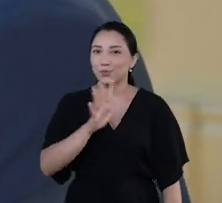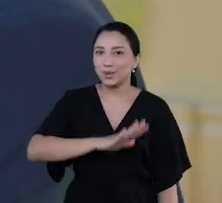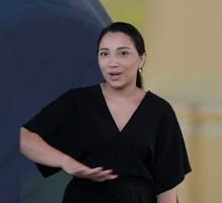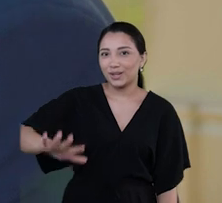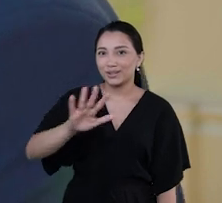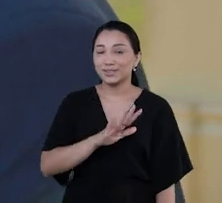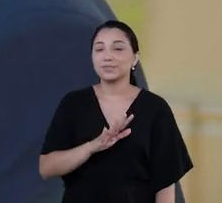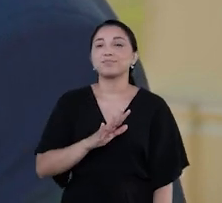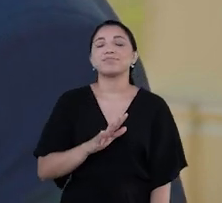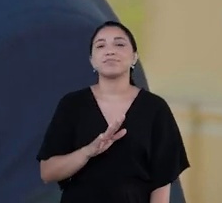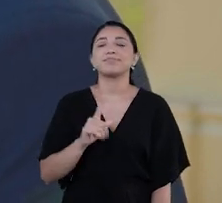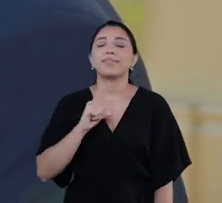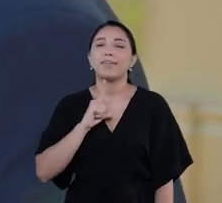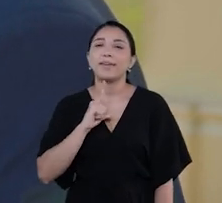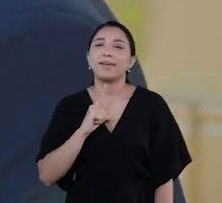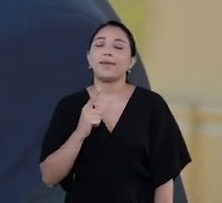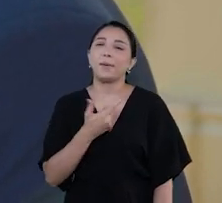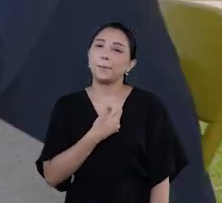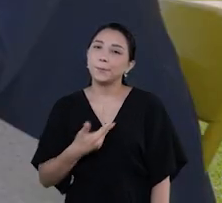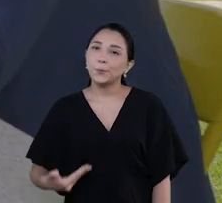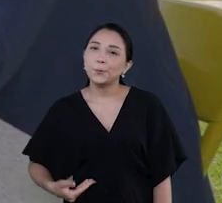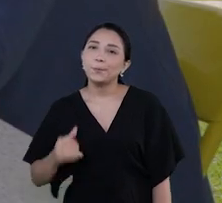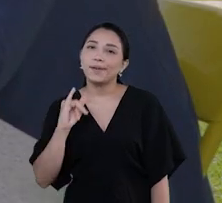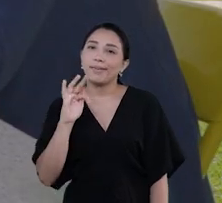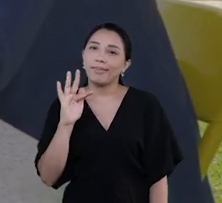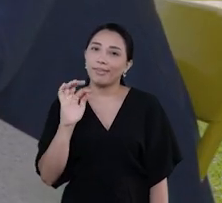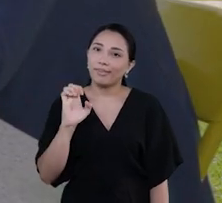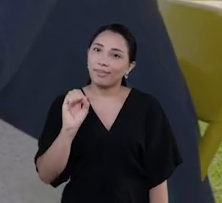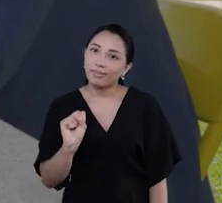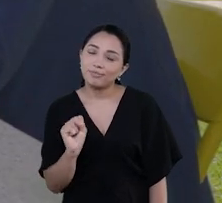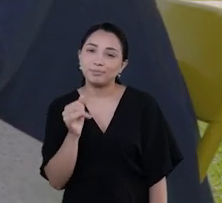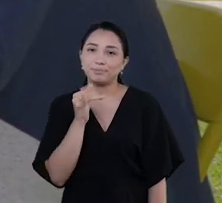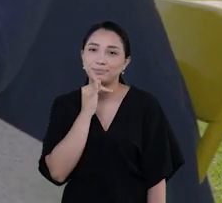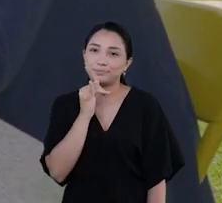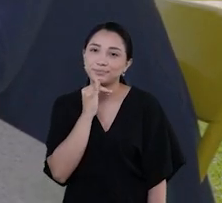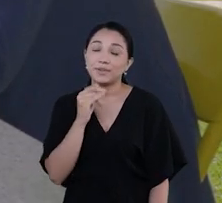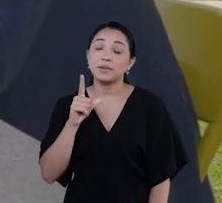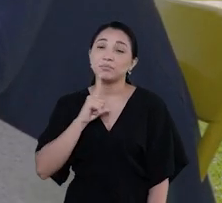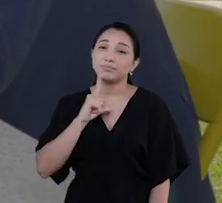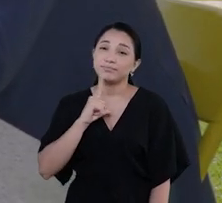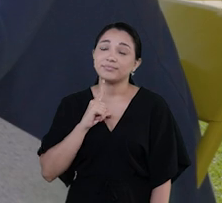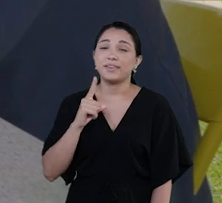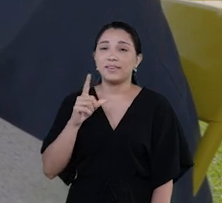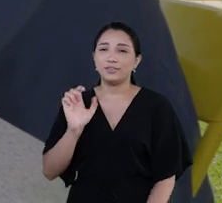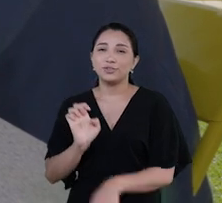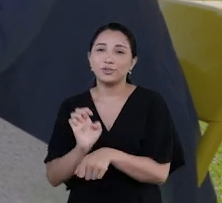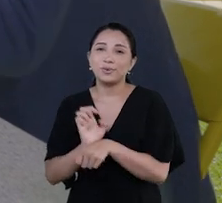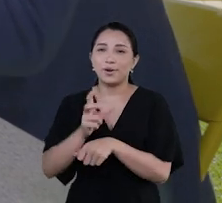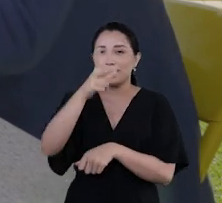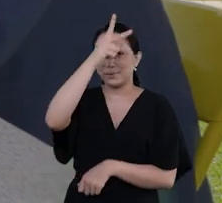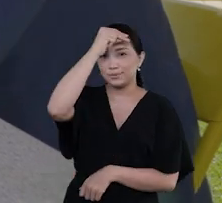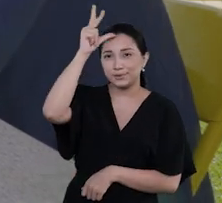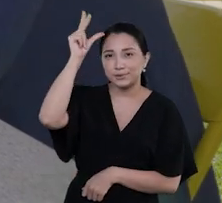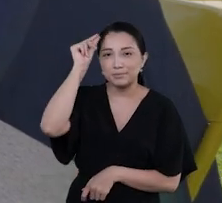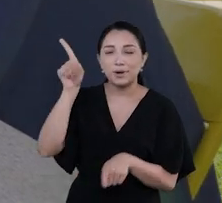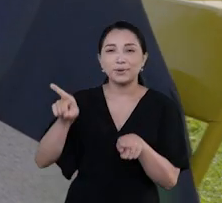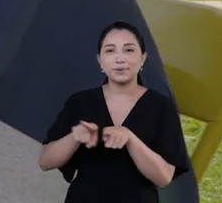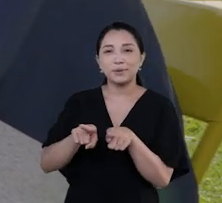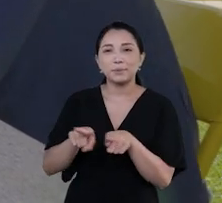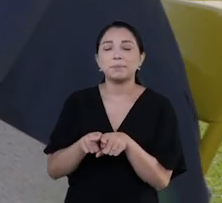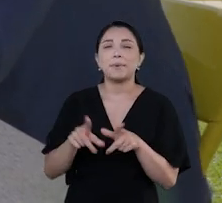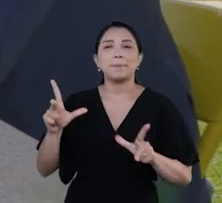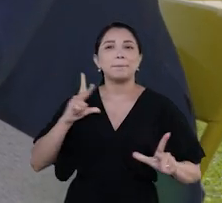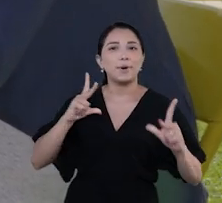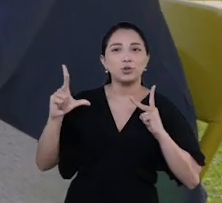uhum mas também as redes estaduais redes municipais e também e as redes privadas sistema s e as demais eh